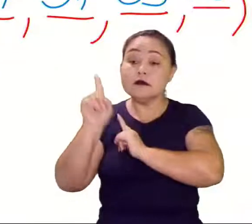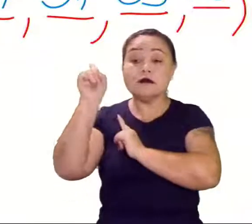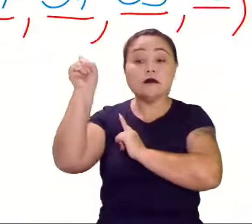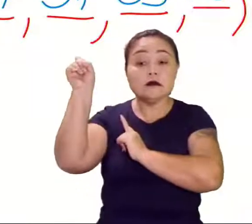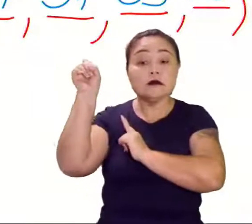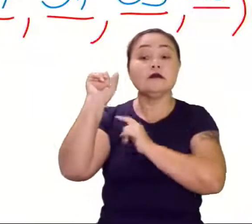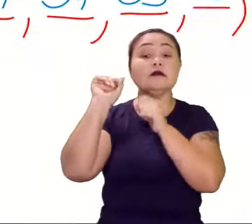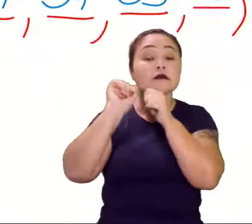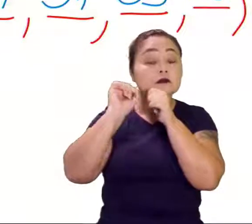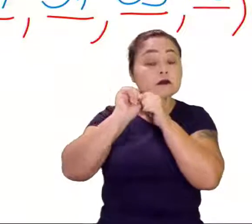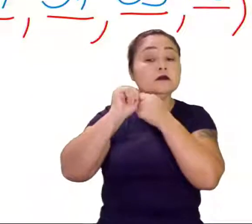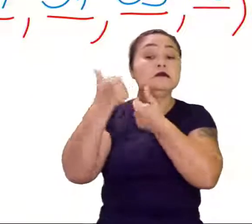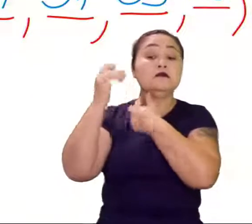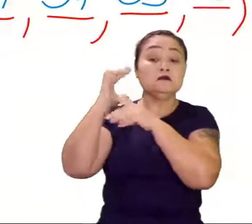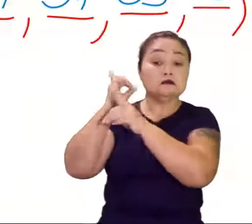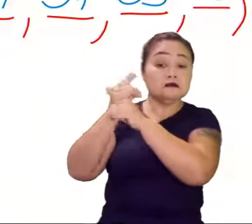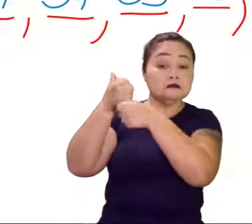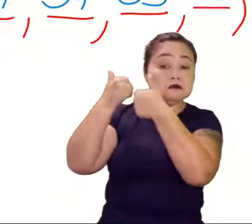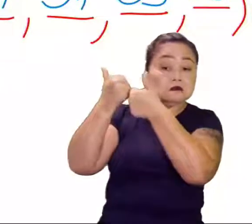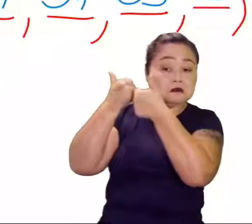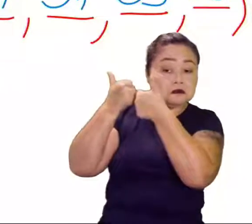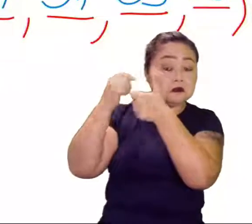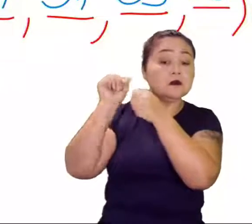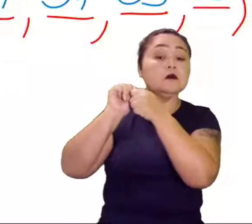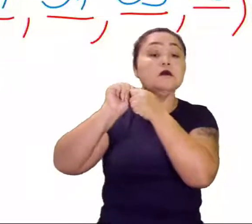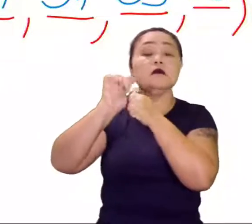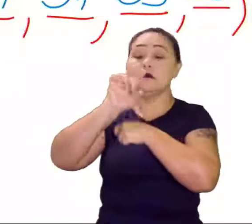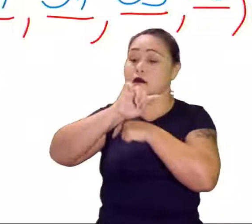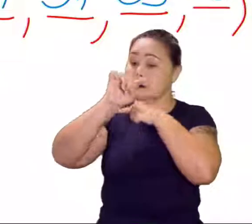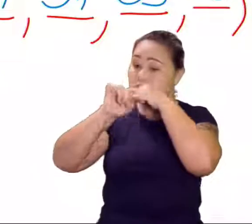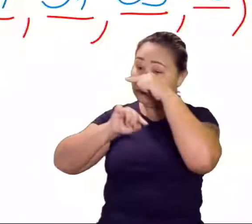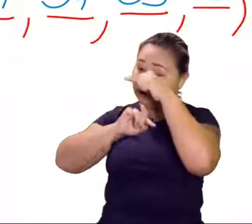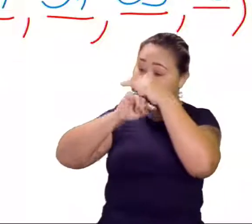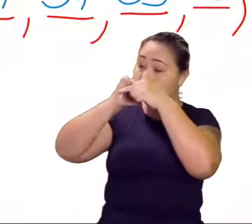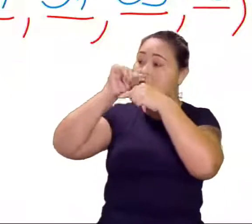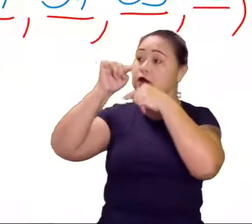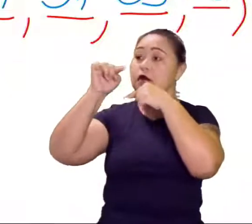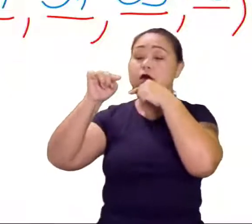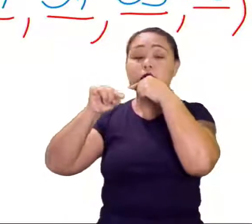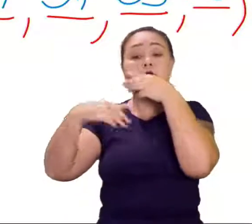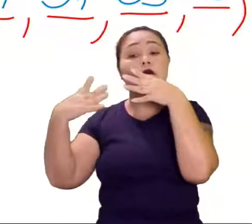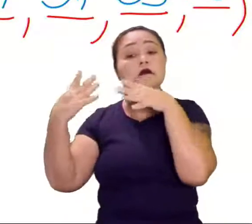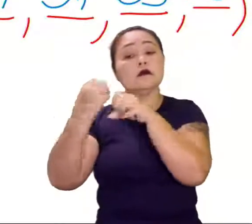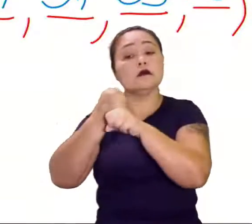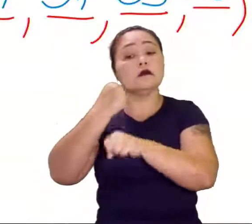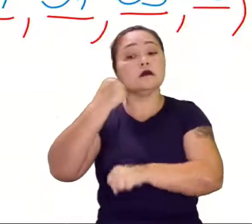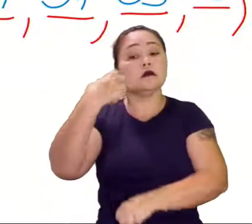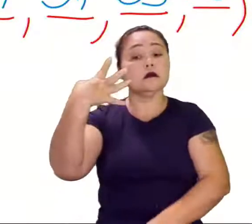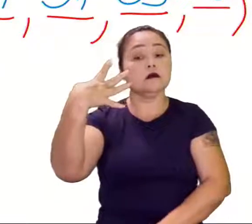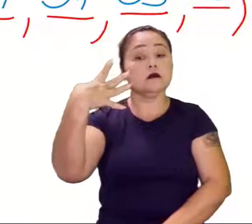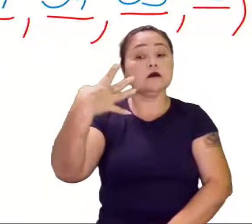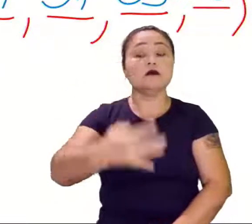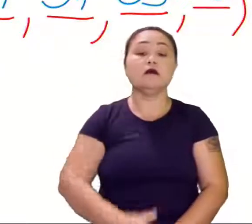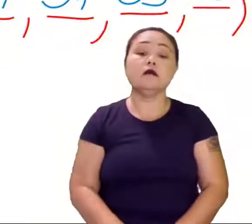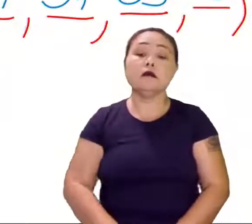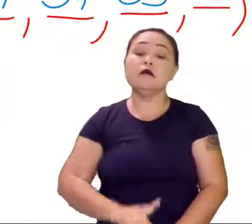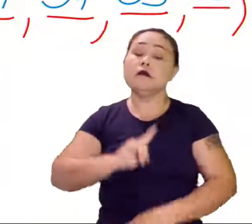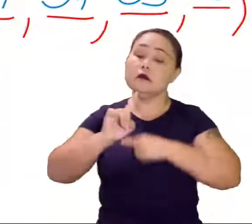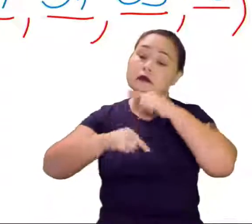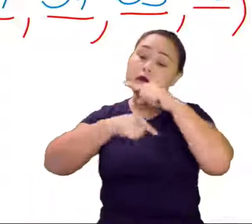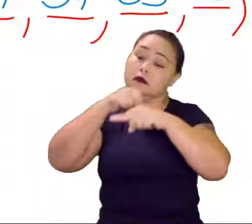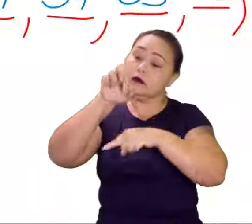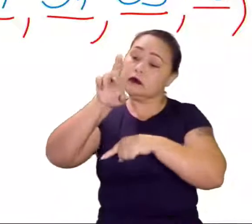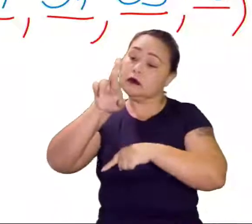lá no final com sucesso, né? Então, a cada momento aqui, a gente está somando 4, que é a